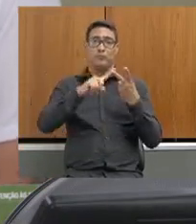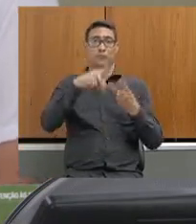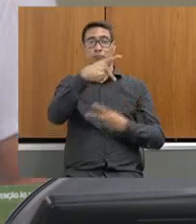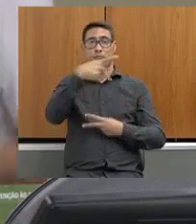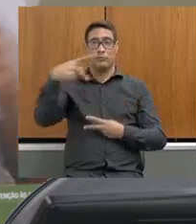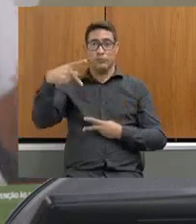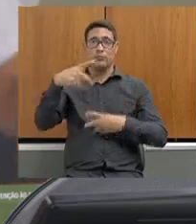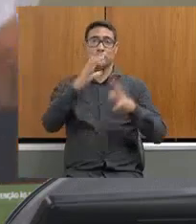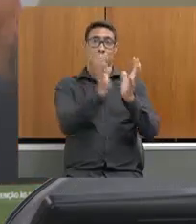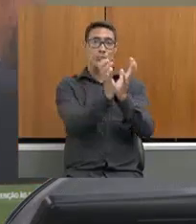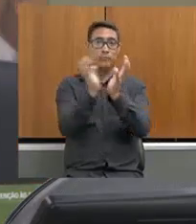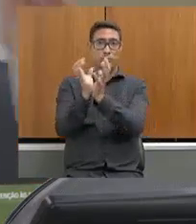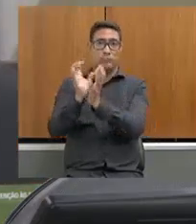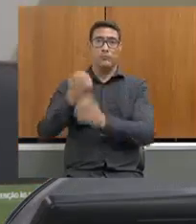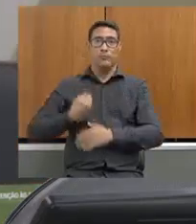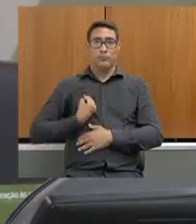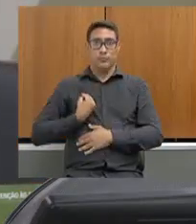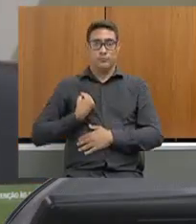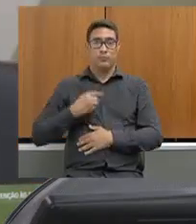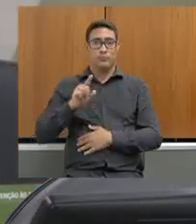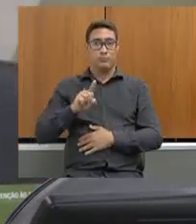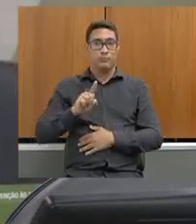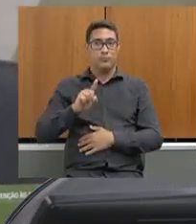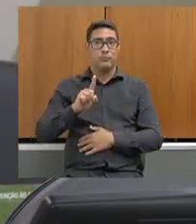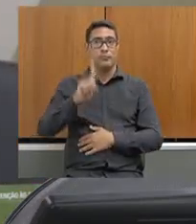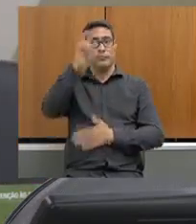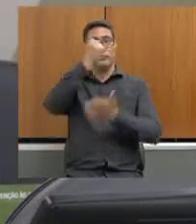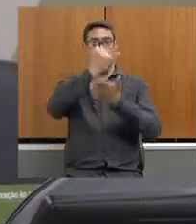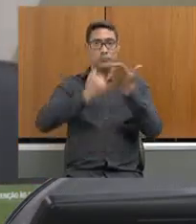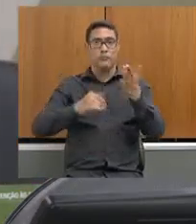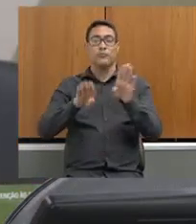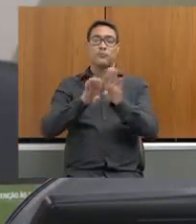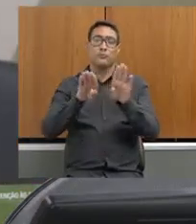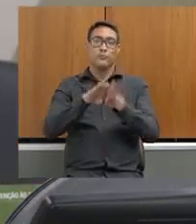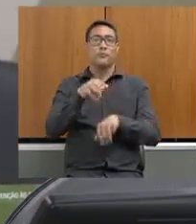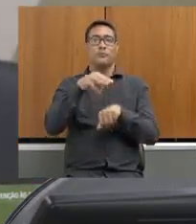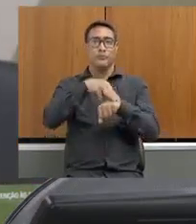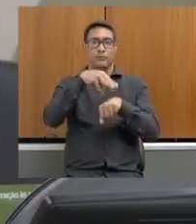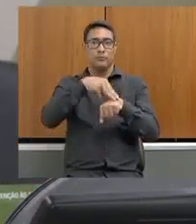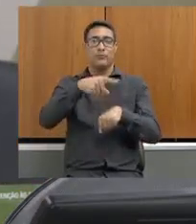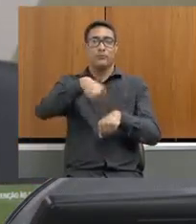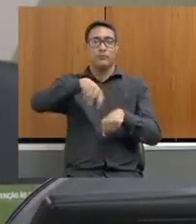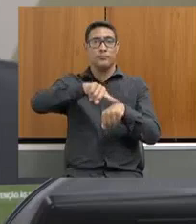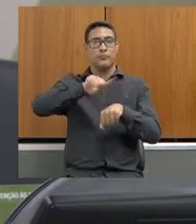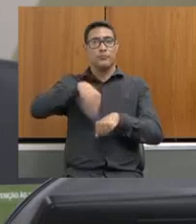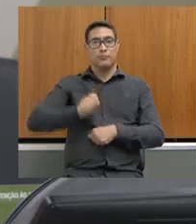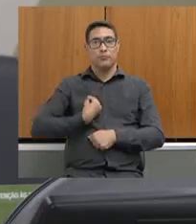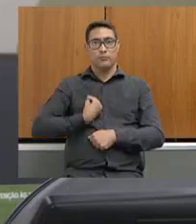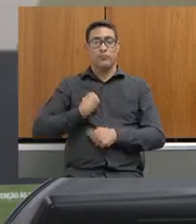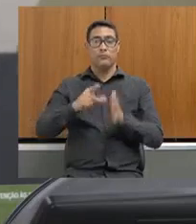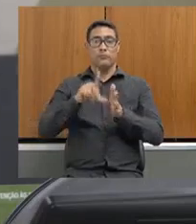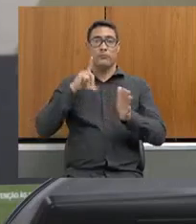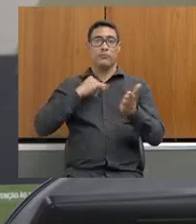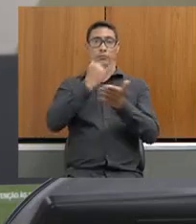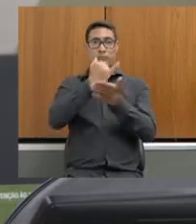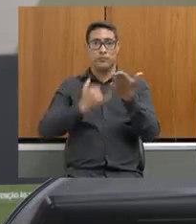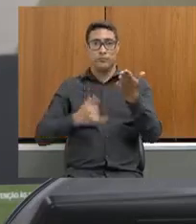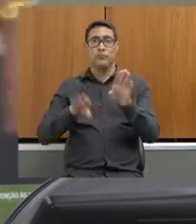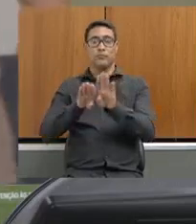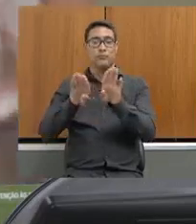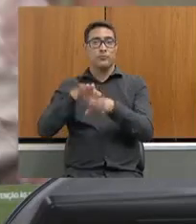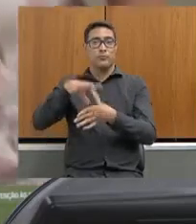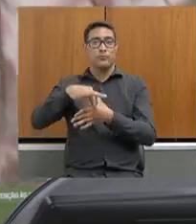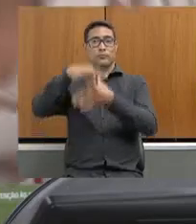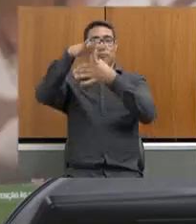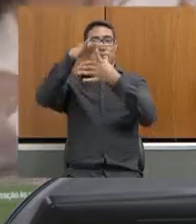das comissões participantes, por ordem de inscrição, membros das comissões participantes, por ordem de inscrição, líderes, por ordem de